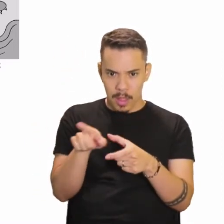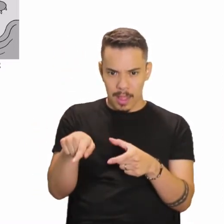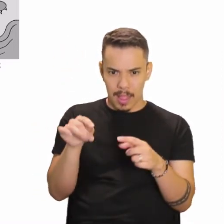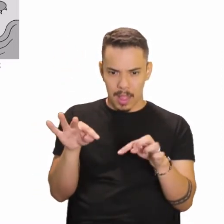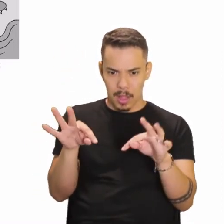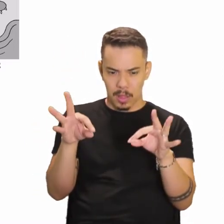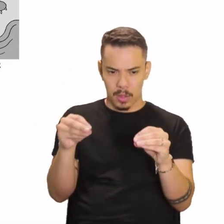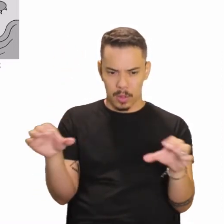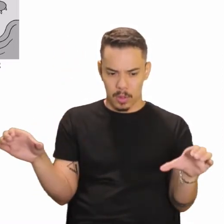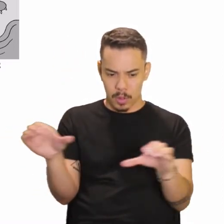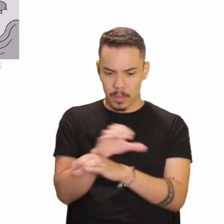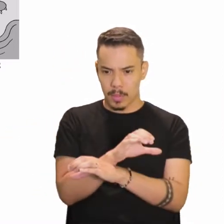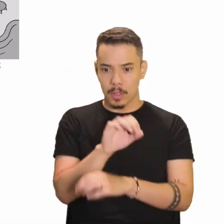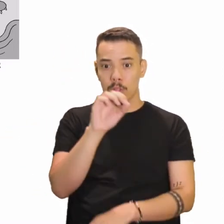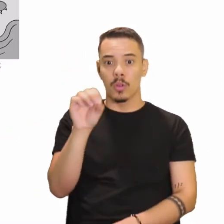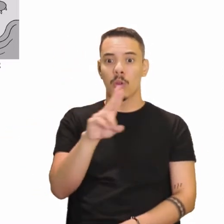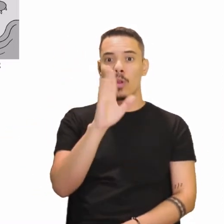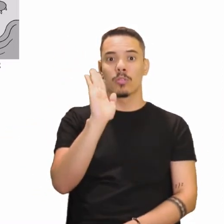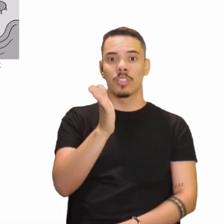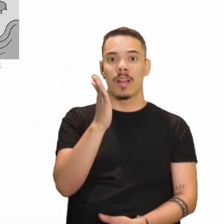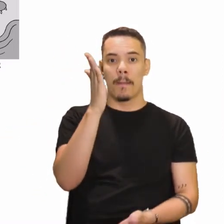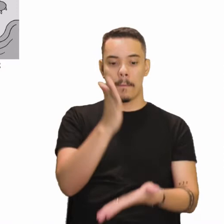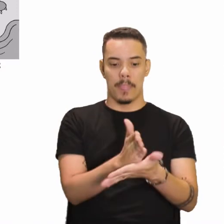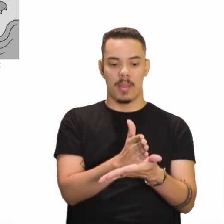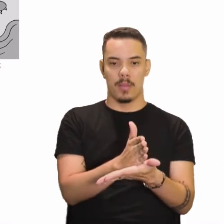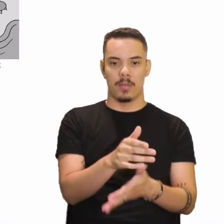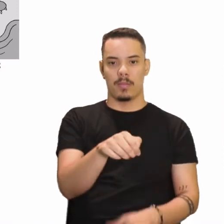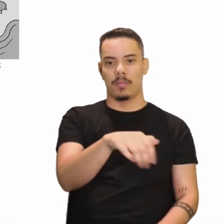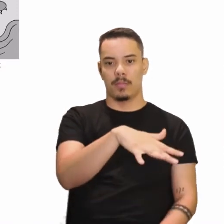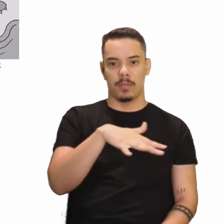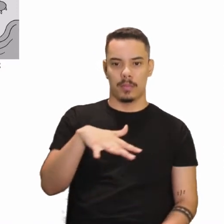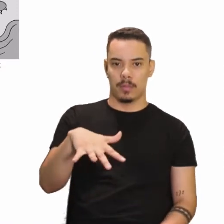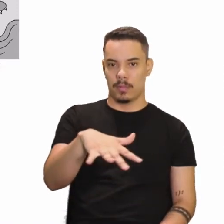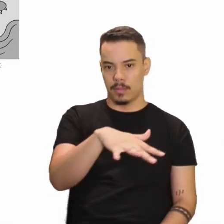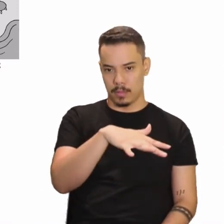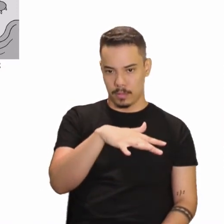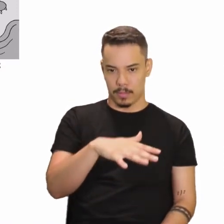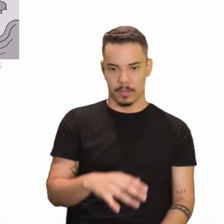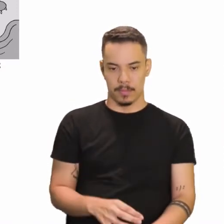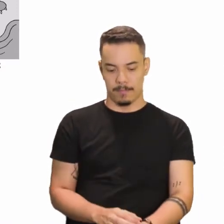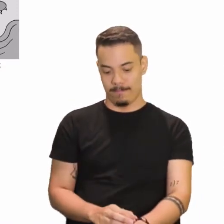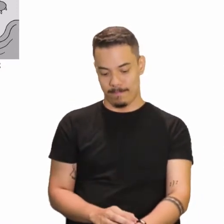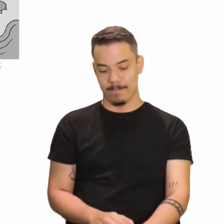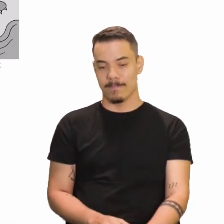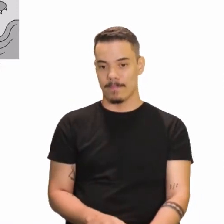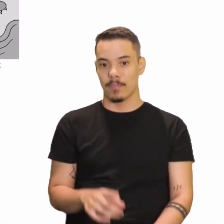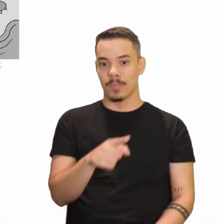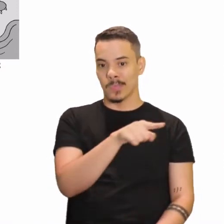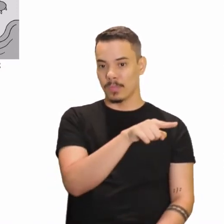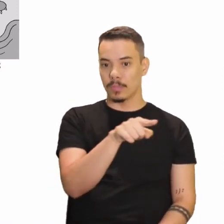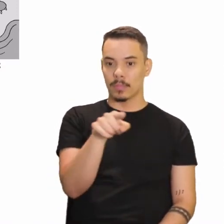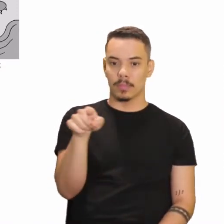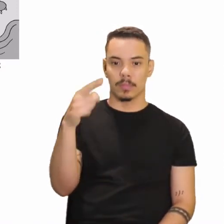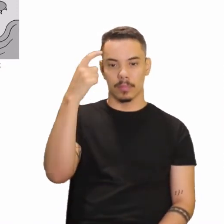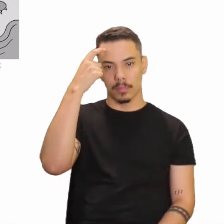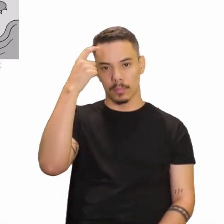inteiro ou já era meio ambiente Olha só para você refletir